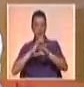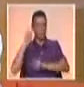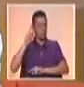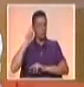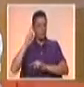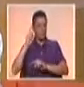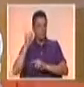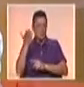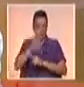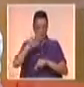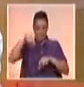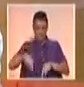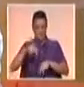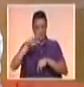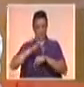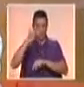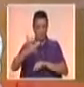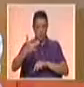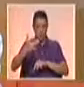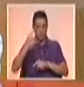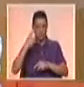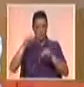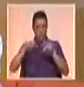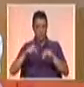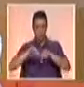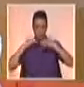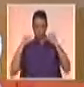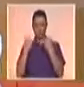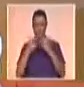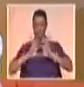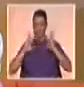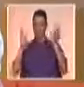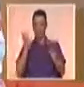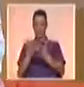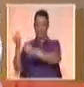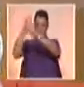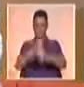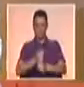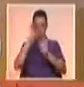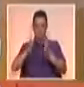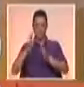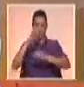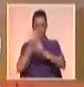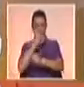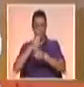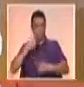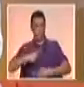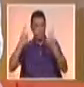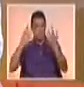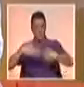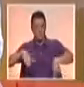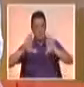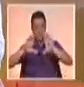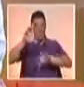importância destes profissionais na sociedade em geral. Portanto, já falamos dos serviços públicos, mas vamos